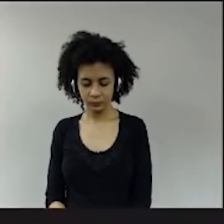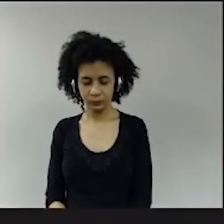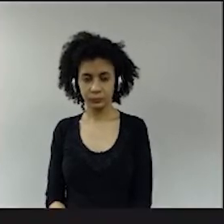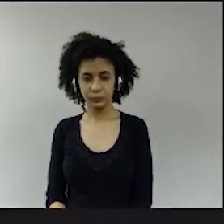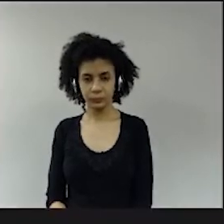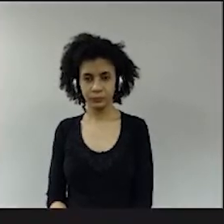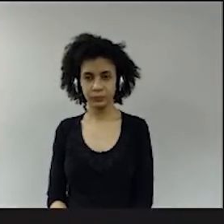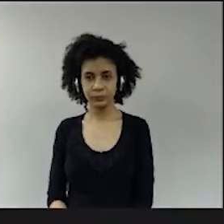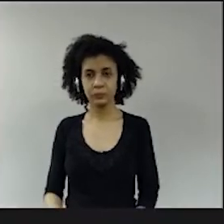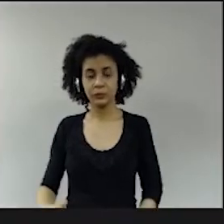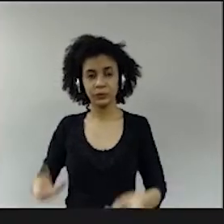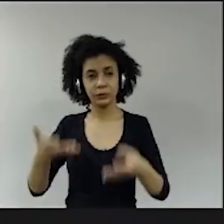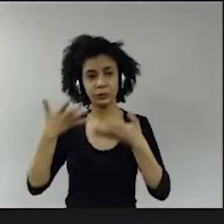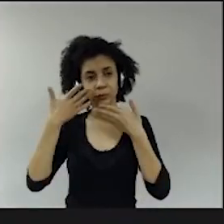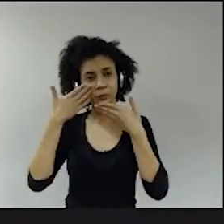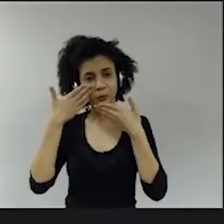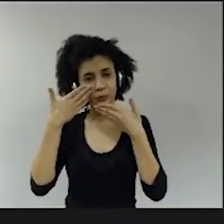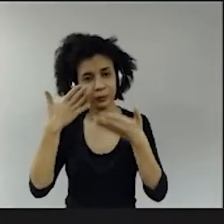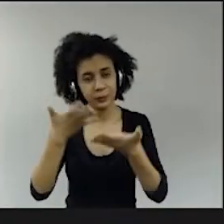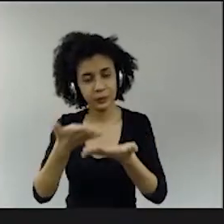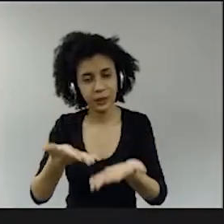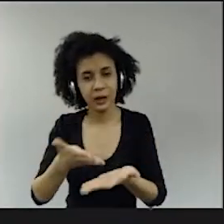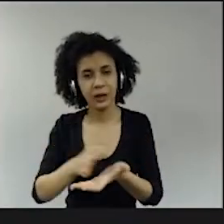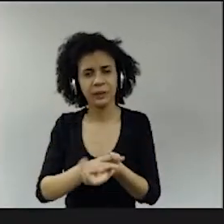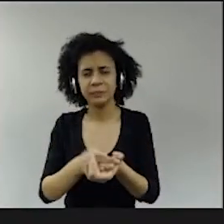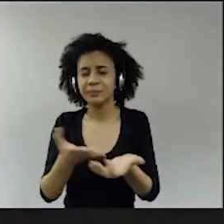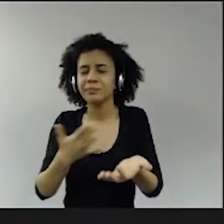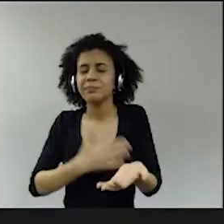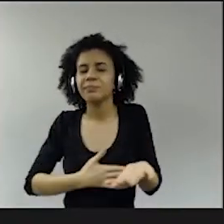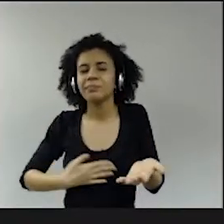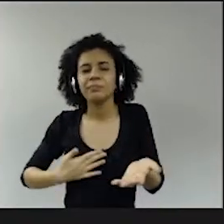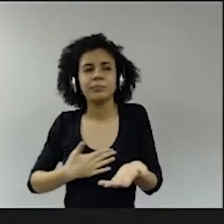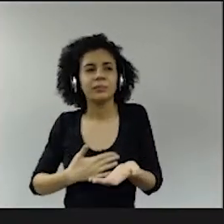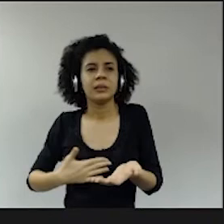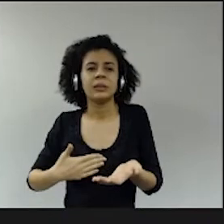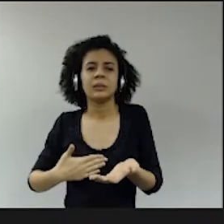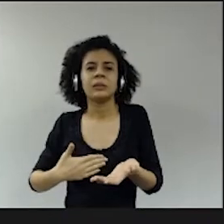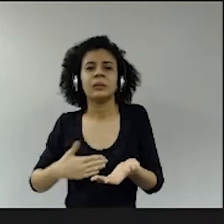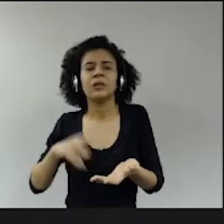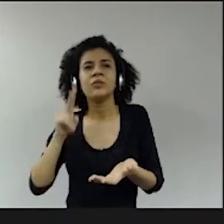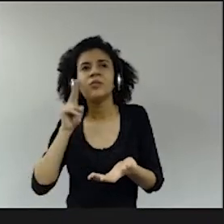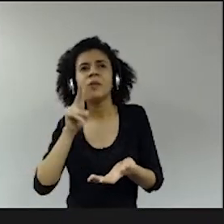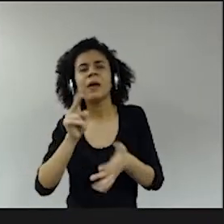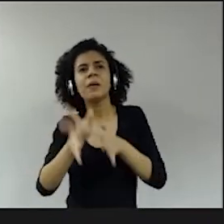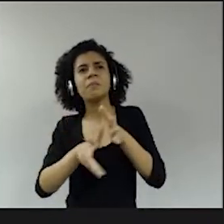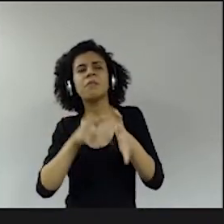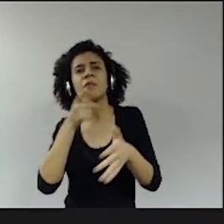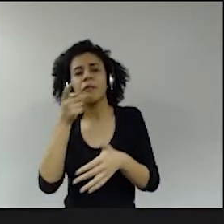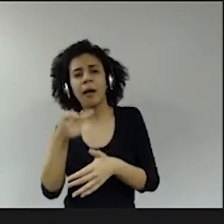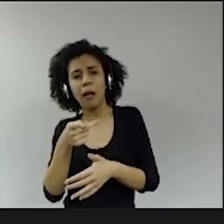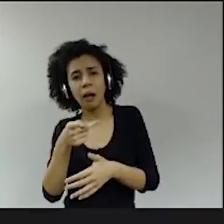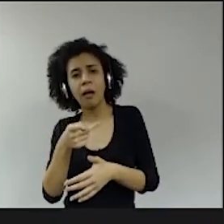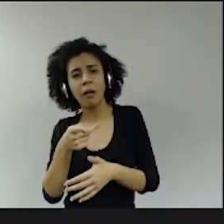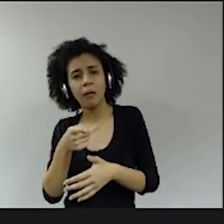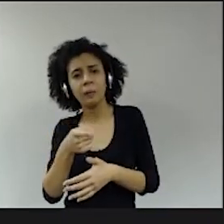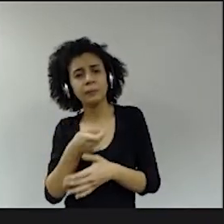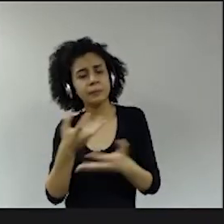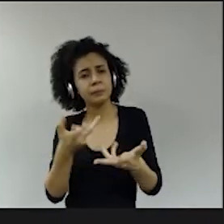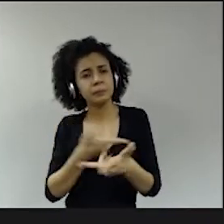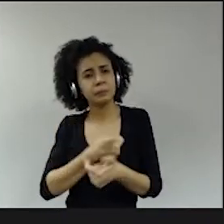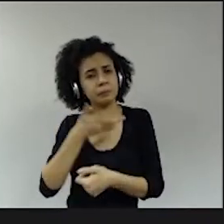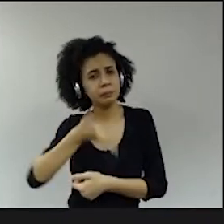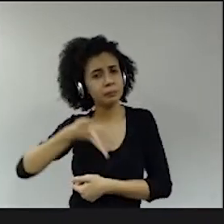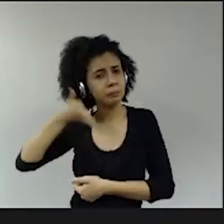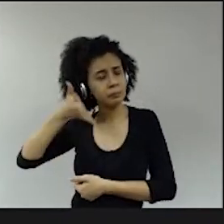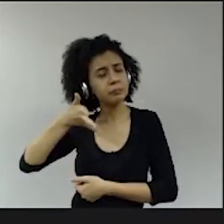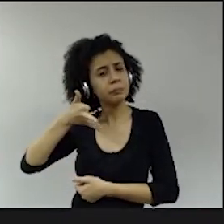Muito obrigado ao senhor, doutor Inácio. Um prazer enorme de ouvi-lo na brilhante palestra.